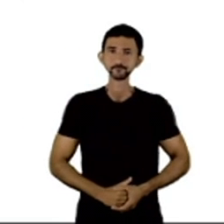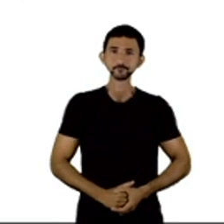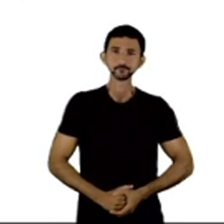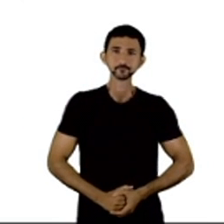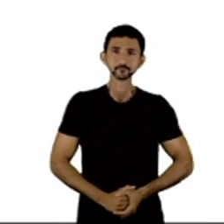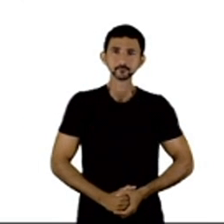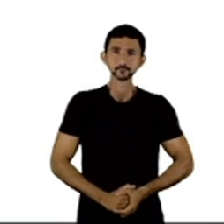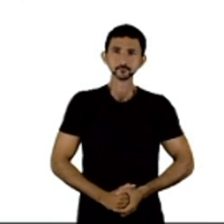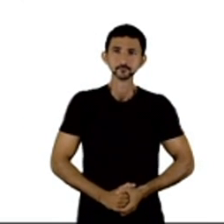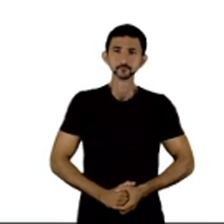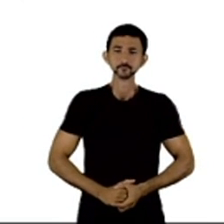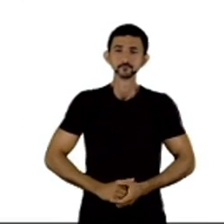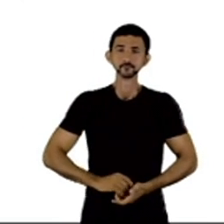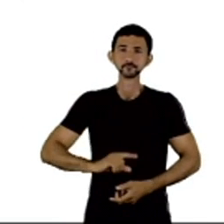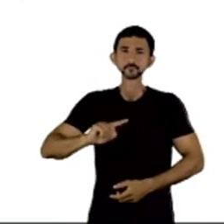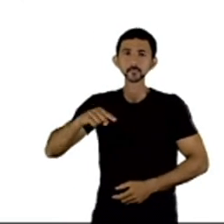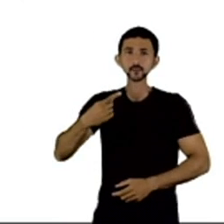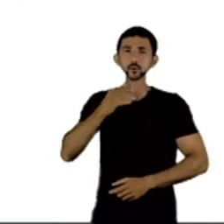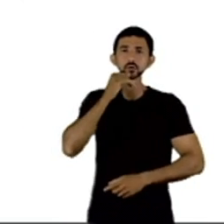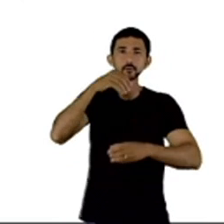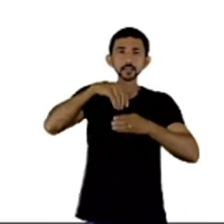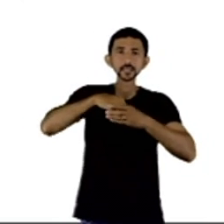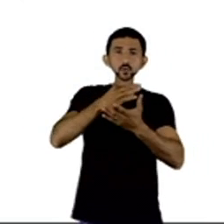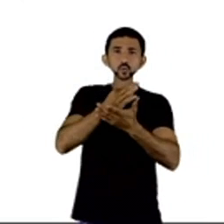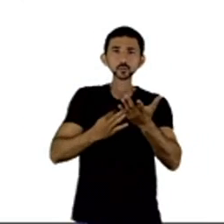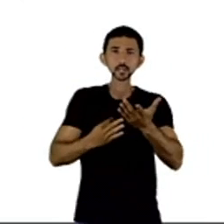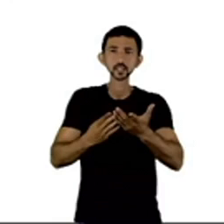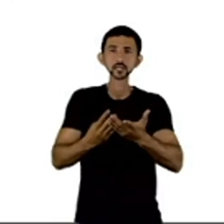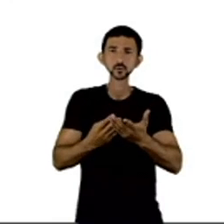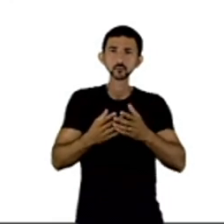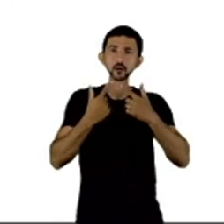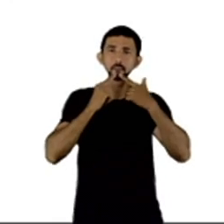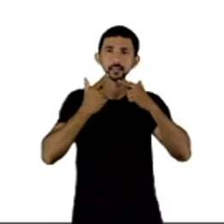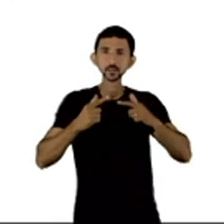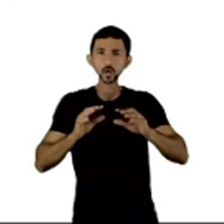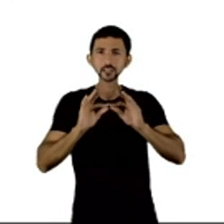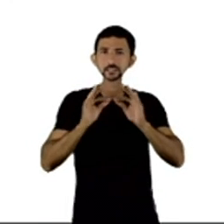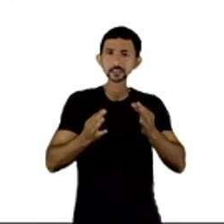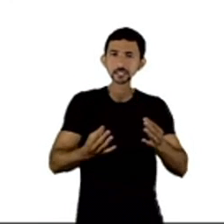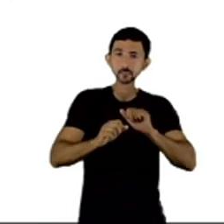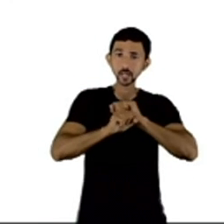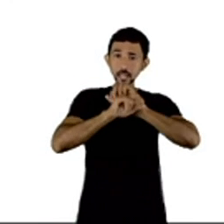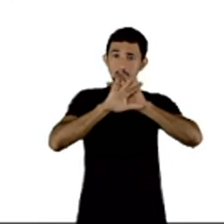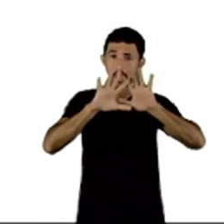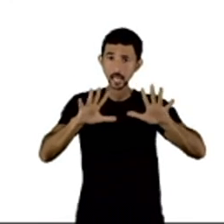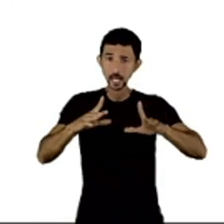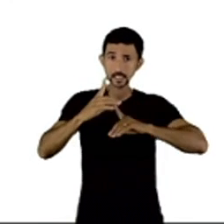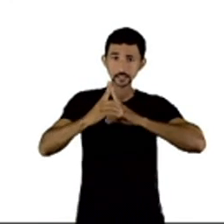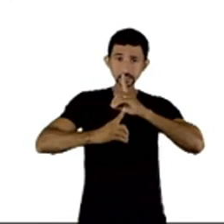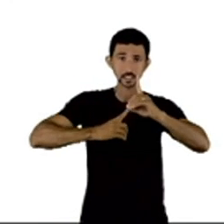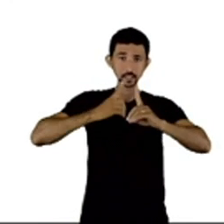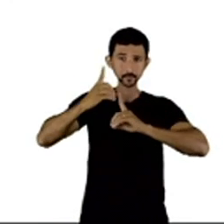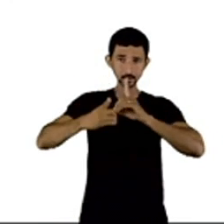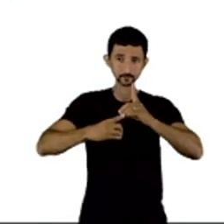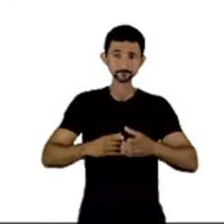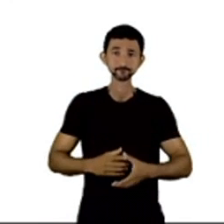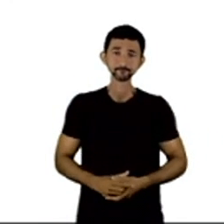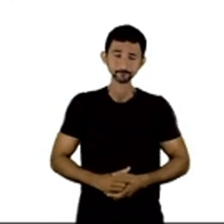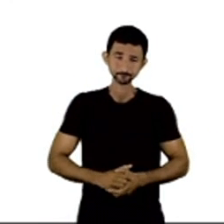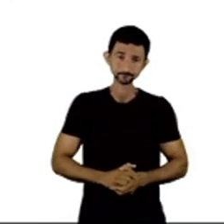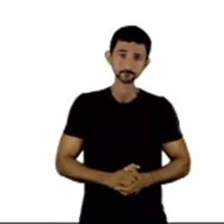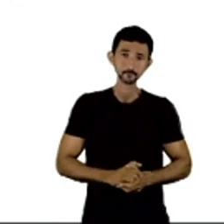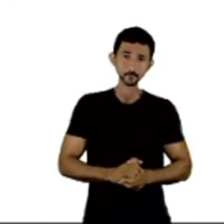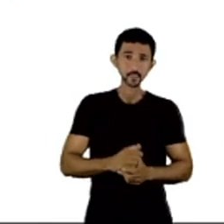Depois a gente vai ver que dentro desse texto aparece uma linguagem simples, clara, dinâmica, e a